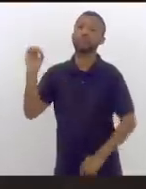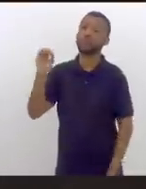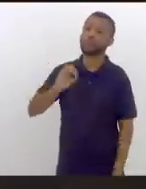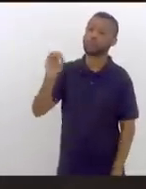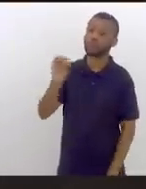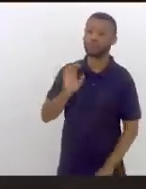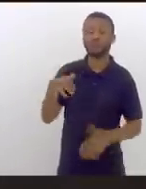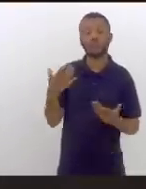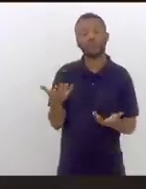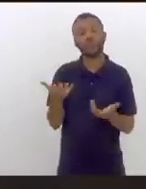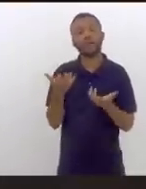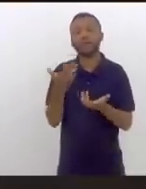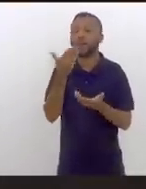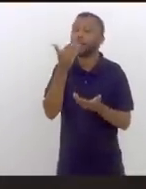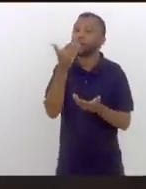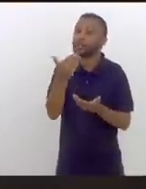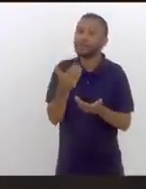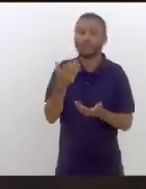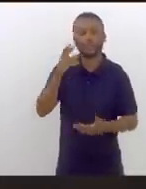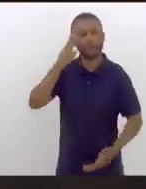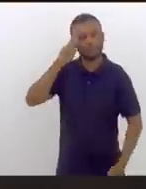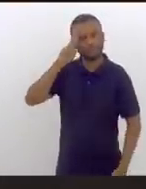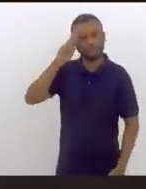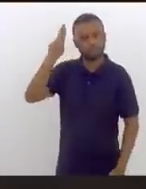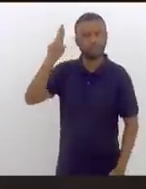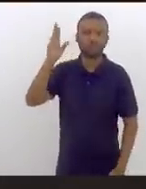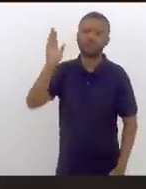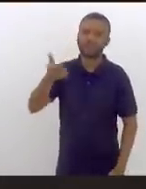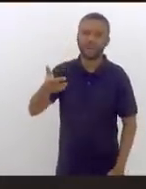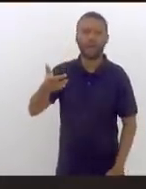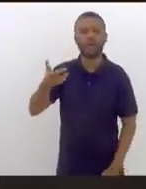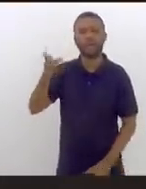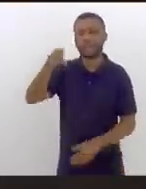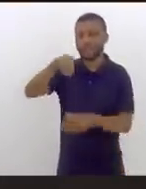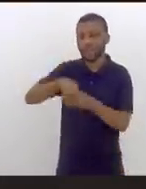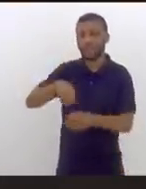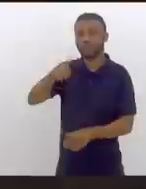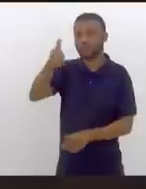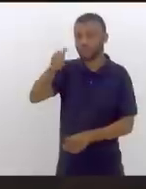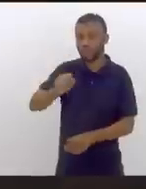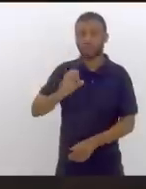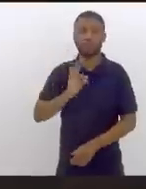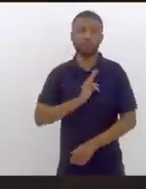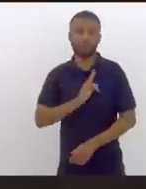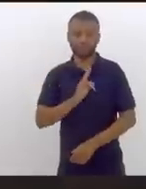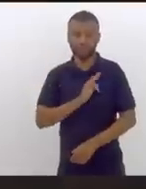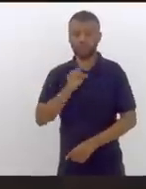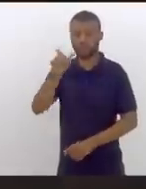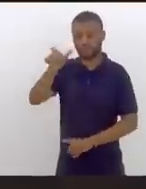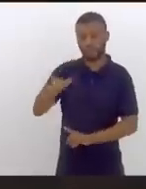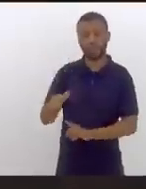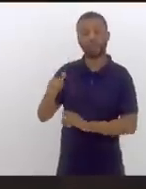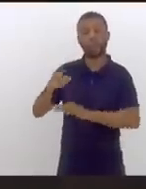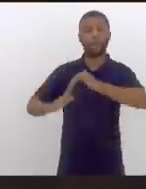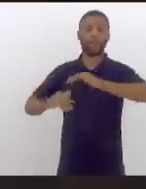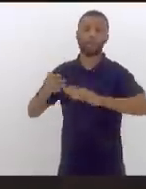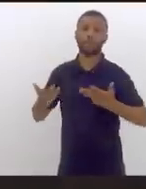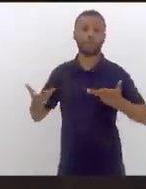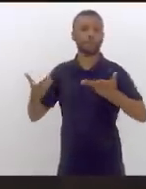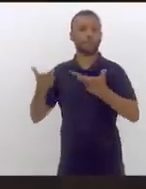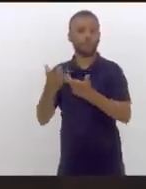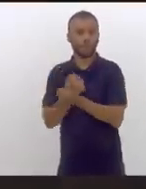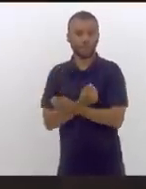pelo menos pedir ao meu comandante já me comandou no décimo oitavo Batalhão um excelente Comandante por sinal se